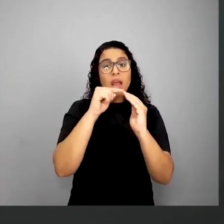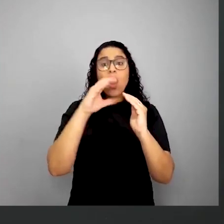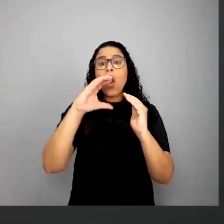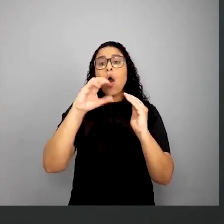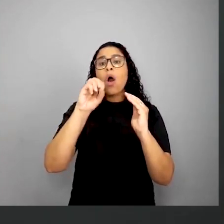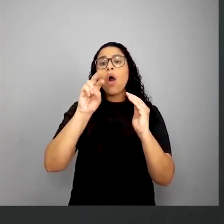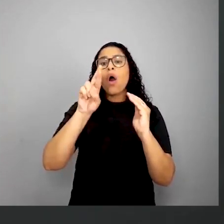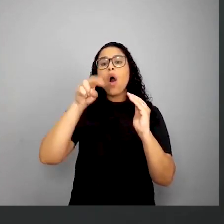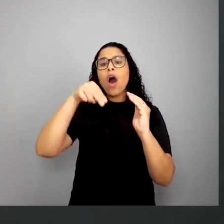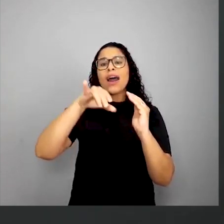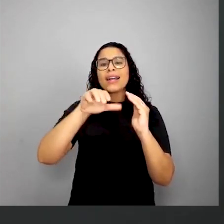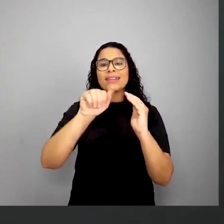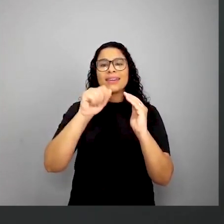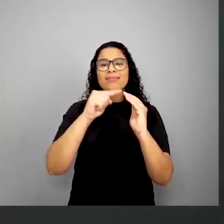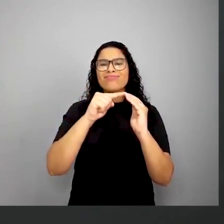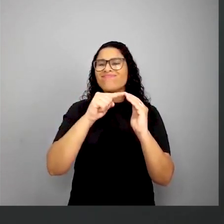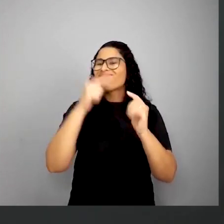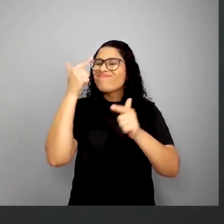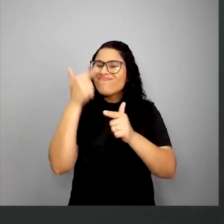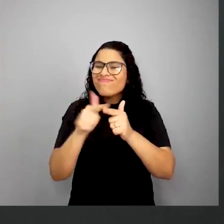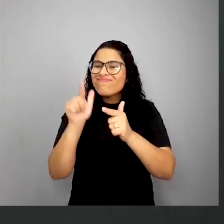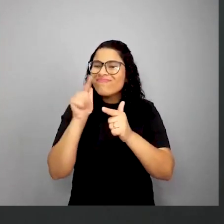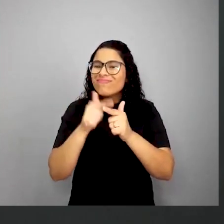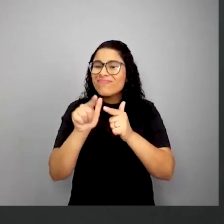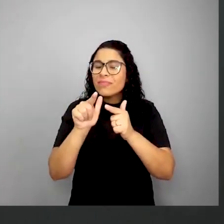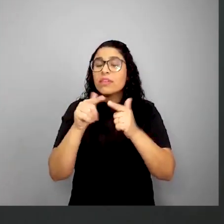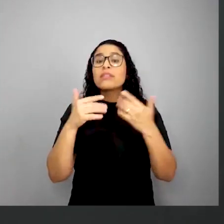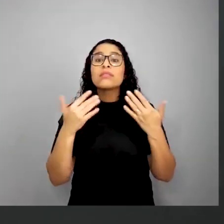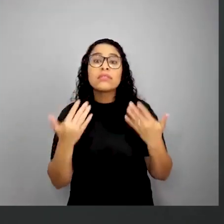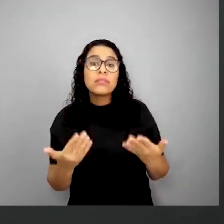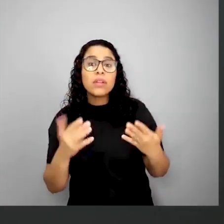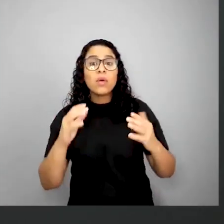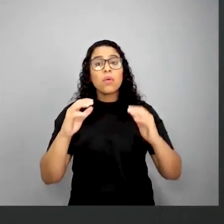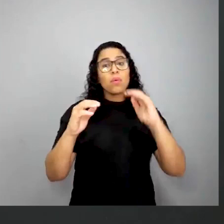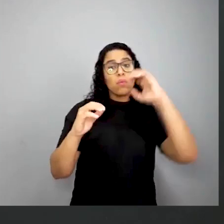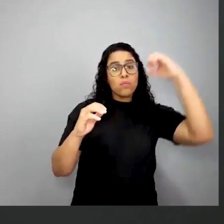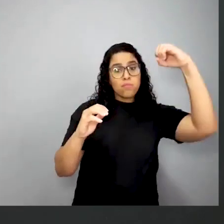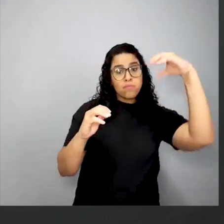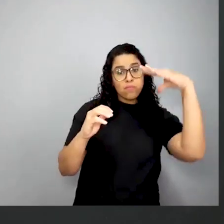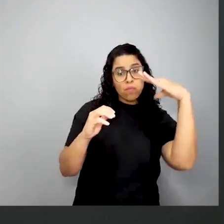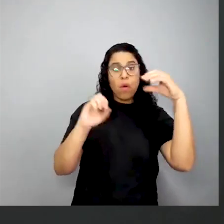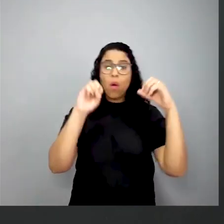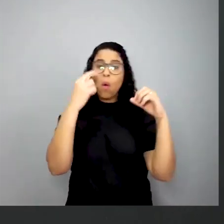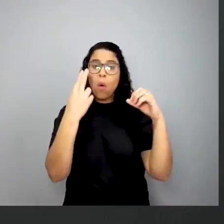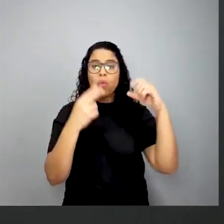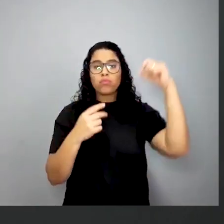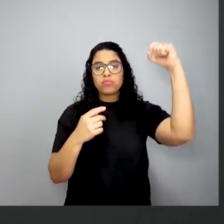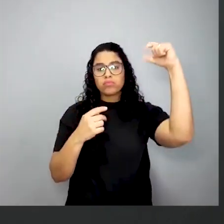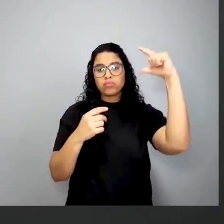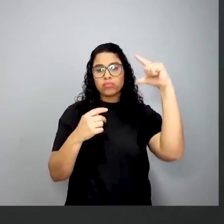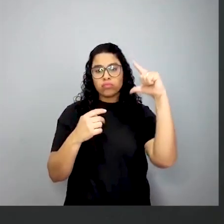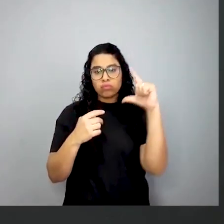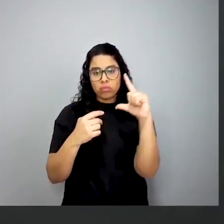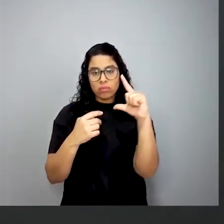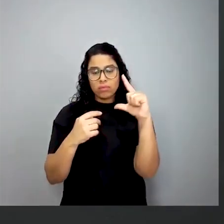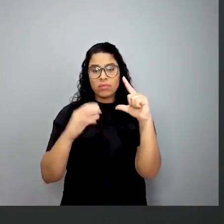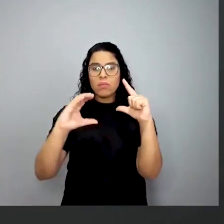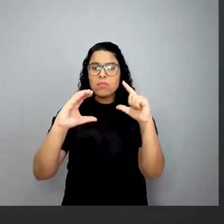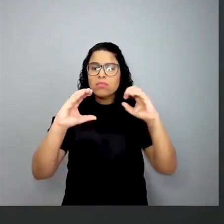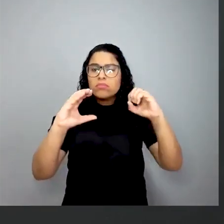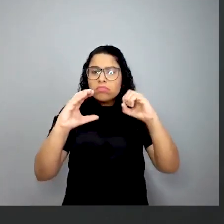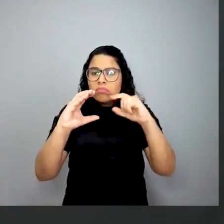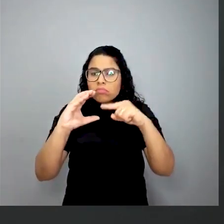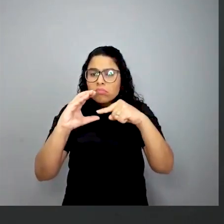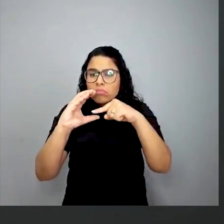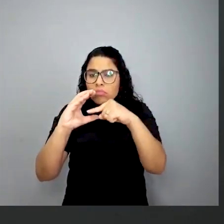perfeita, lisinho. Logo, quando os raios solares incidem ali, ou os raios luminosos de um modo geral, a imagem lá no fundo ela